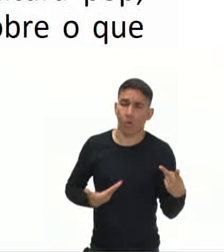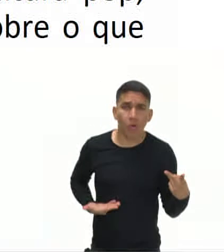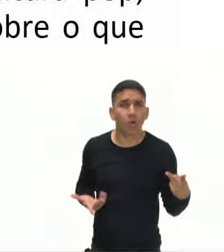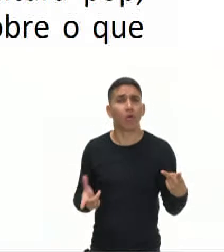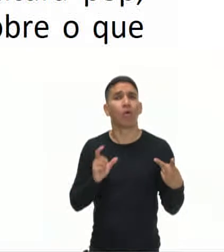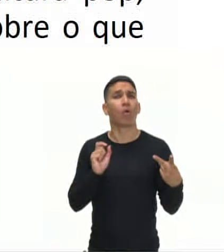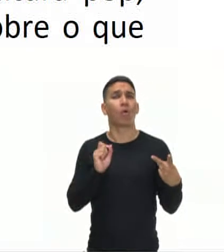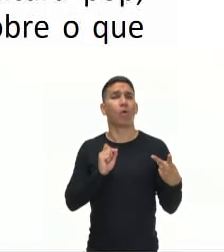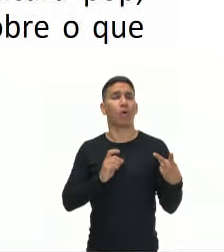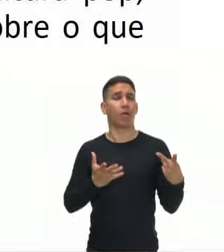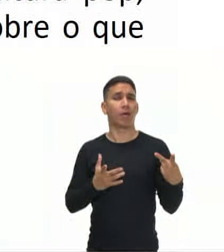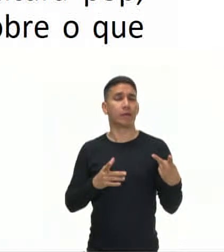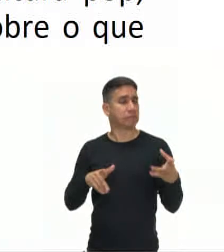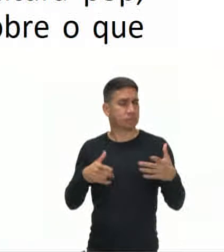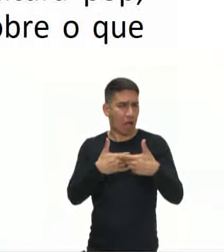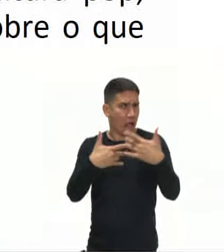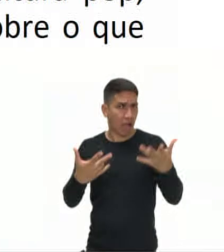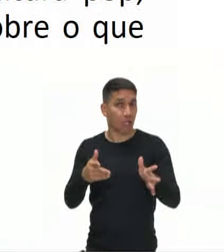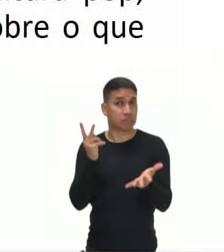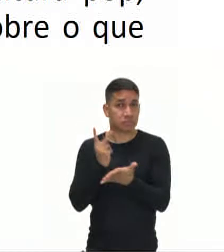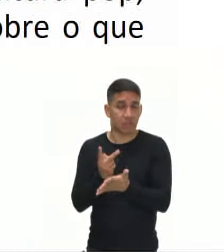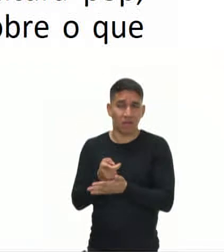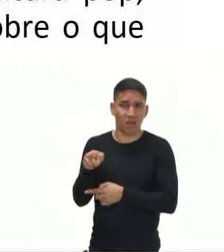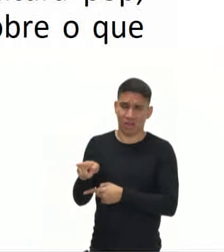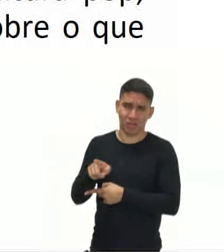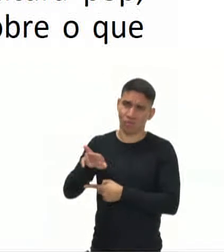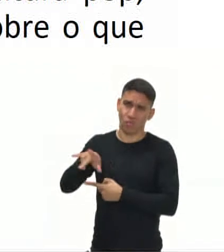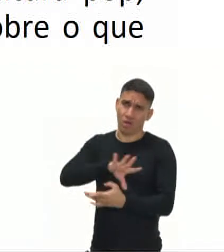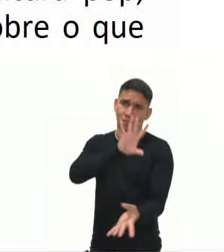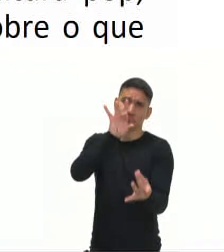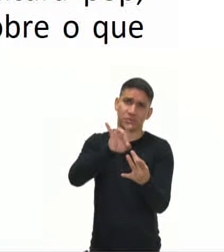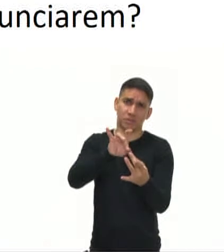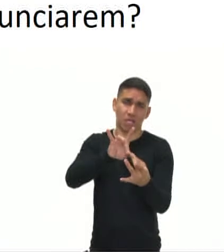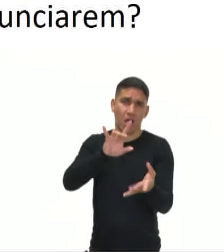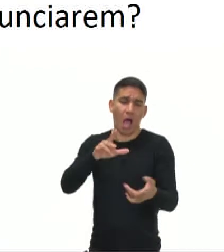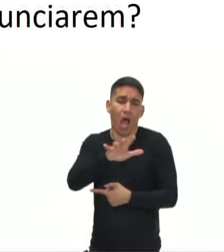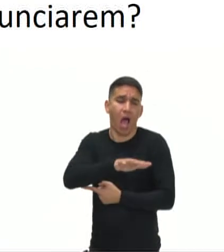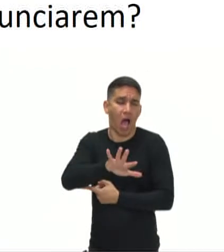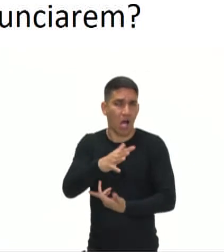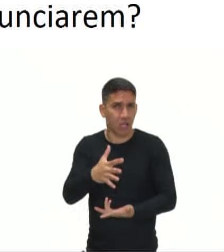etc., mesmo quando estão longe de ser especialistas no assunto.